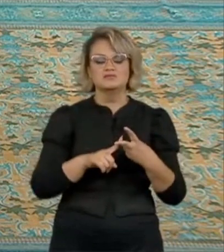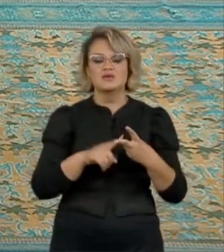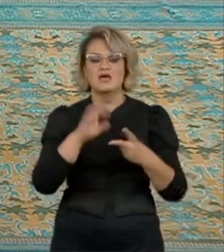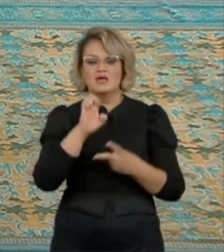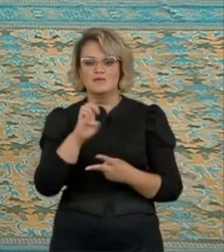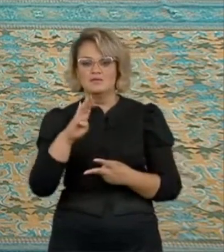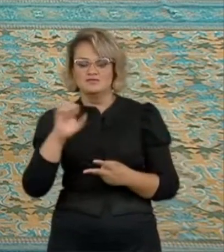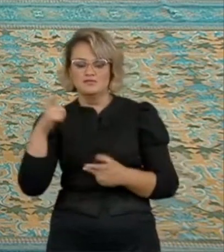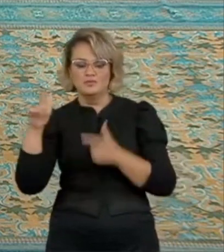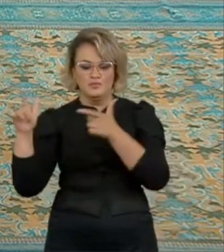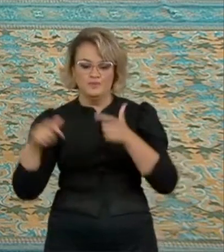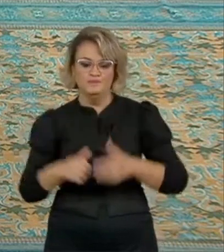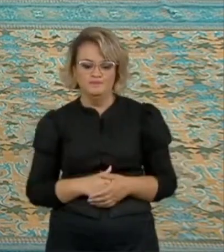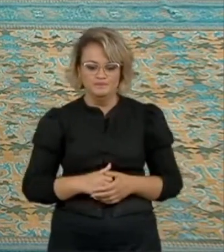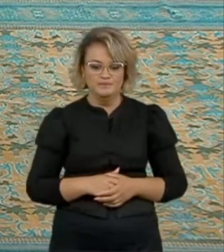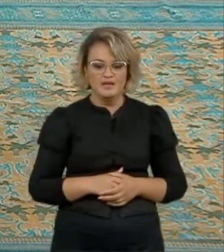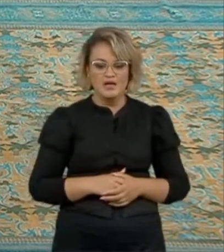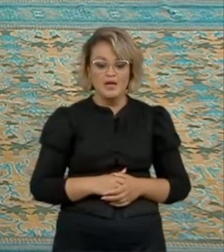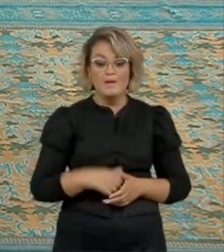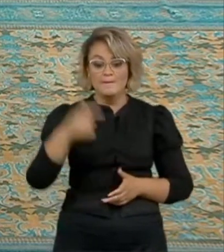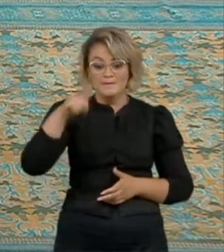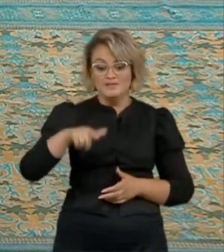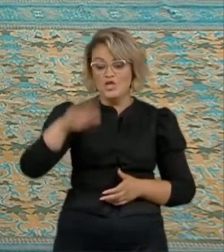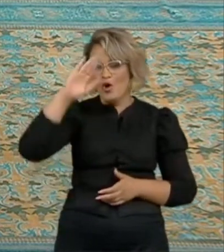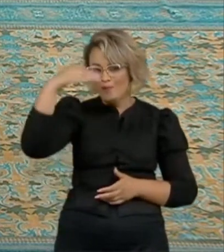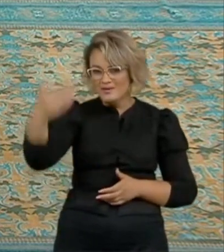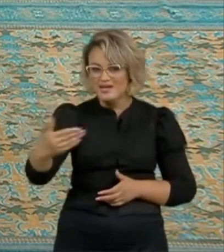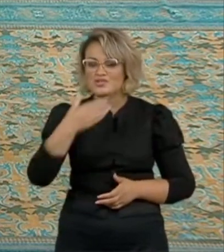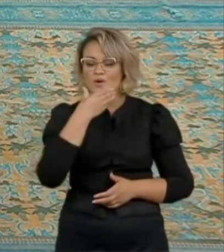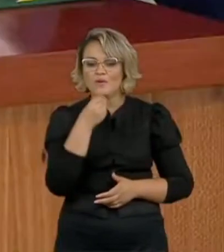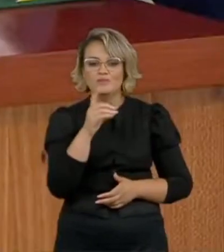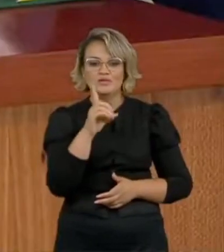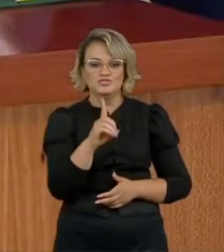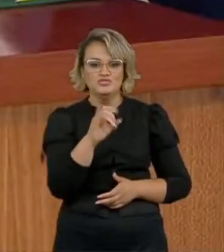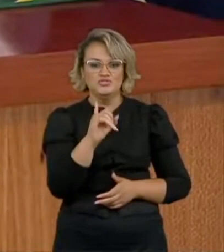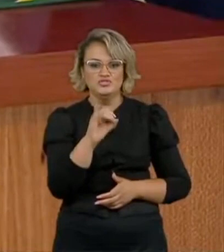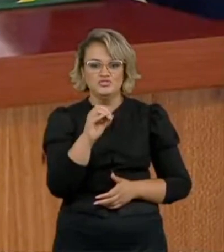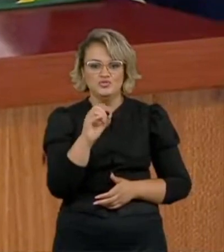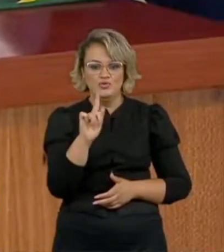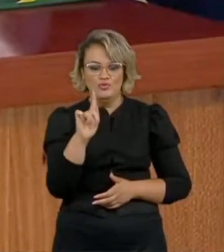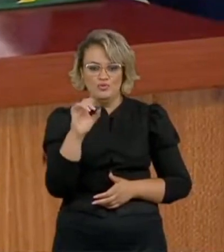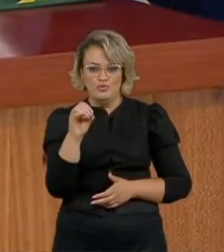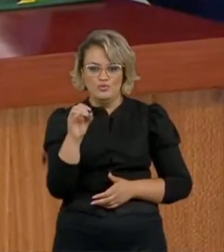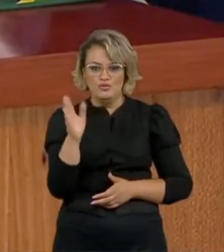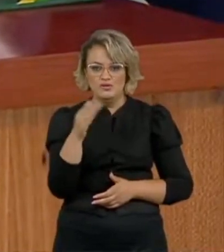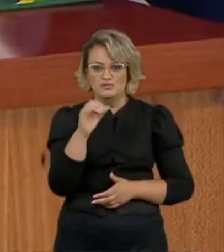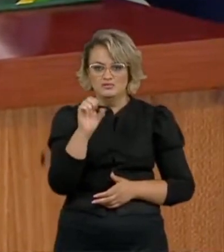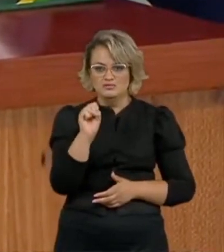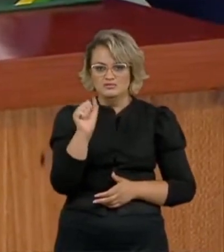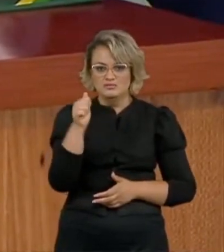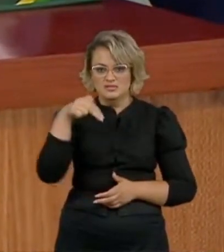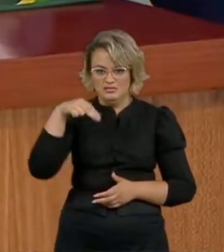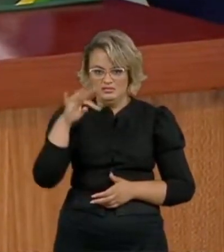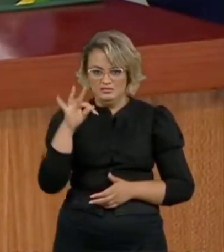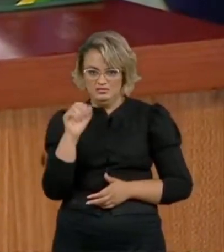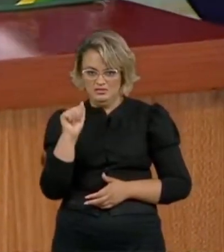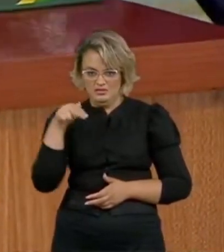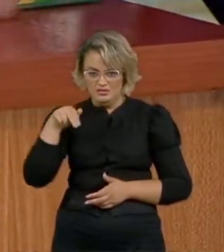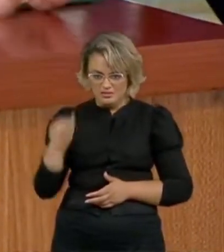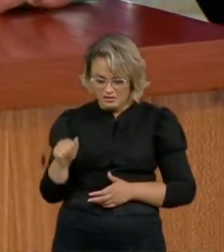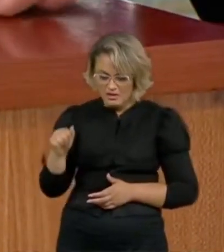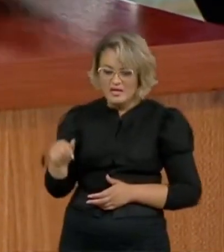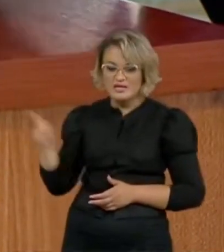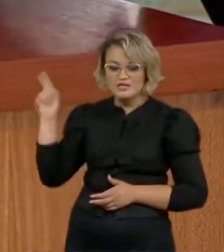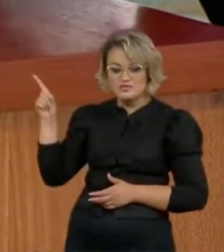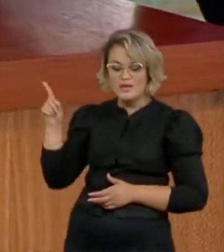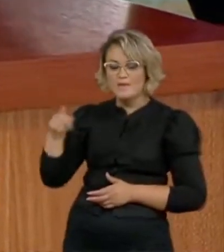procatadores em homenagem a memória de Diogo Santana o Presidente da República assina de espaço que